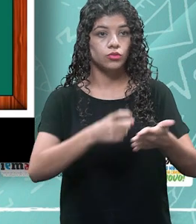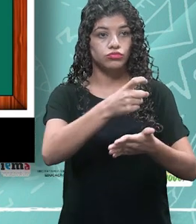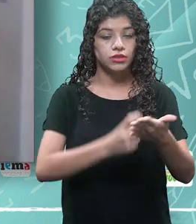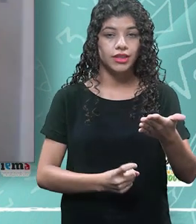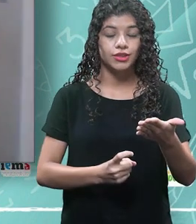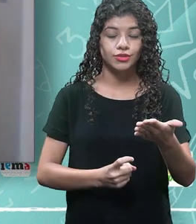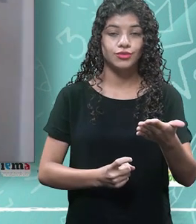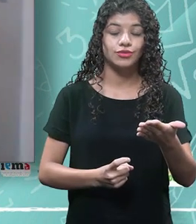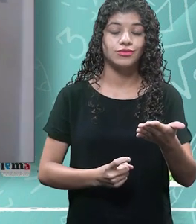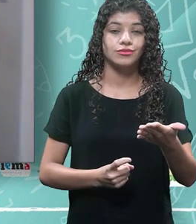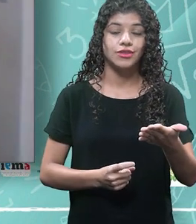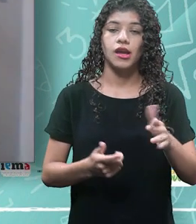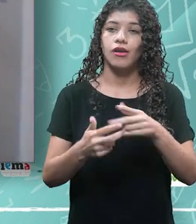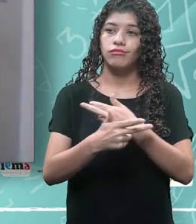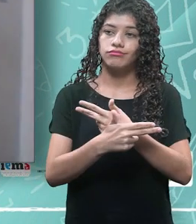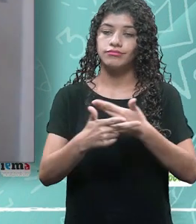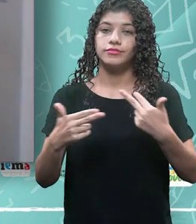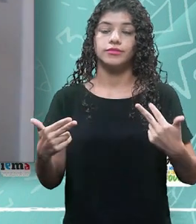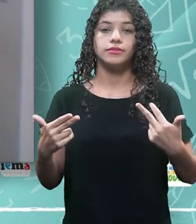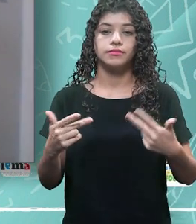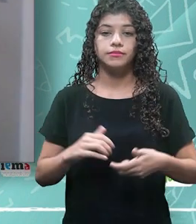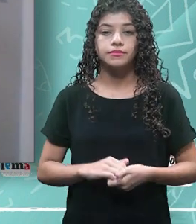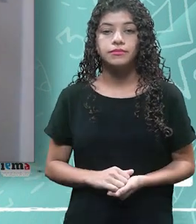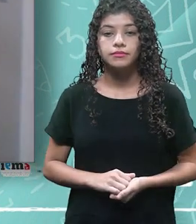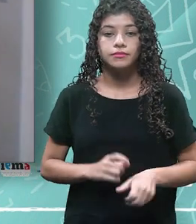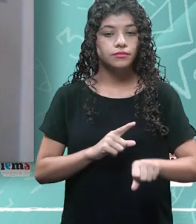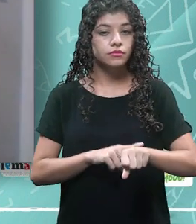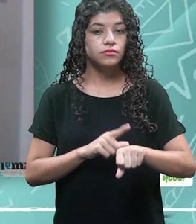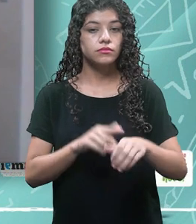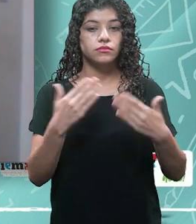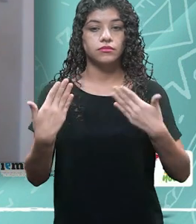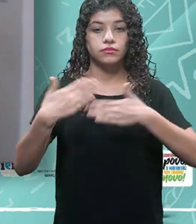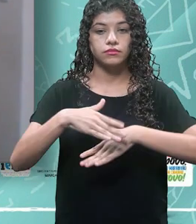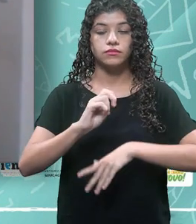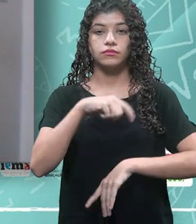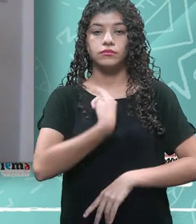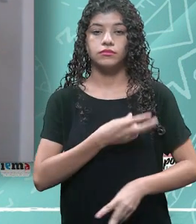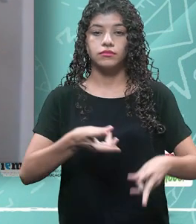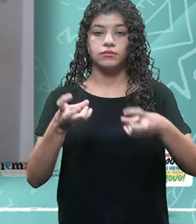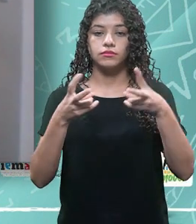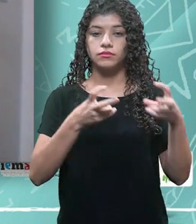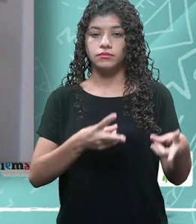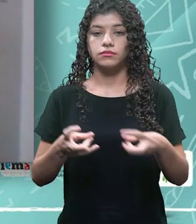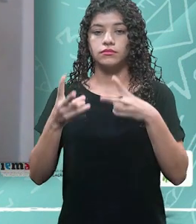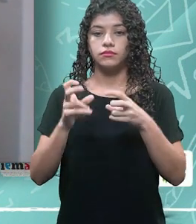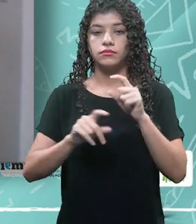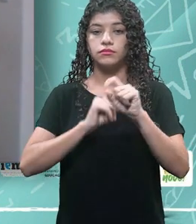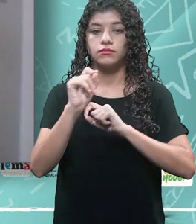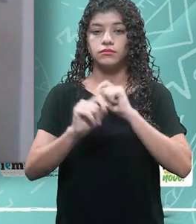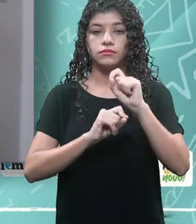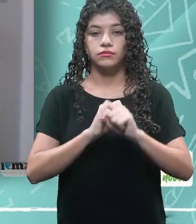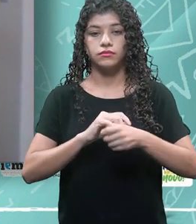dica leia mais de uma vez O mesmo texto na hora de fazer uma prova a gente observa nós que somos